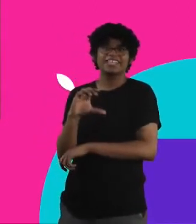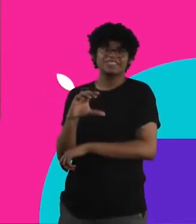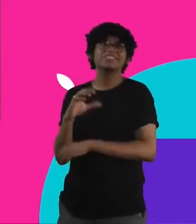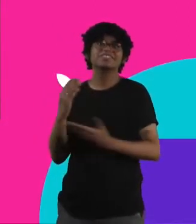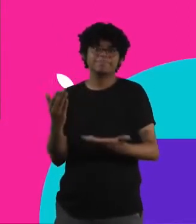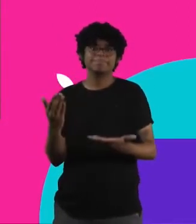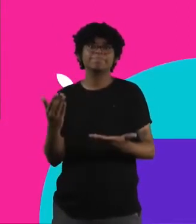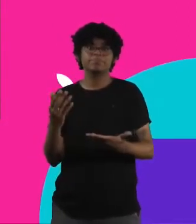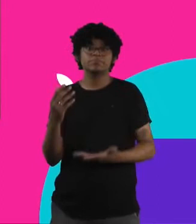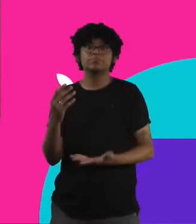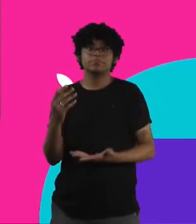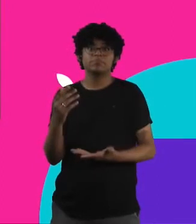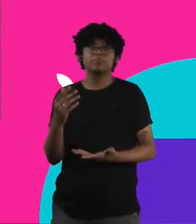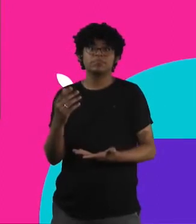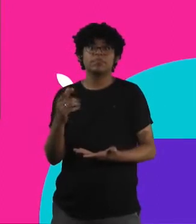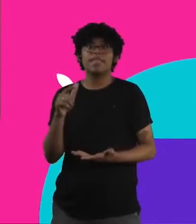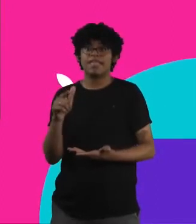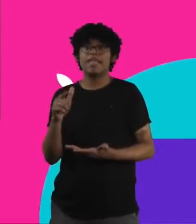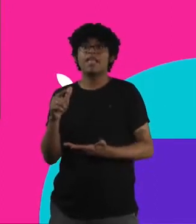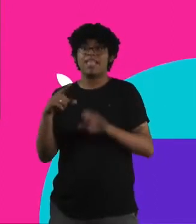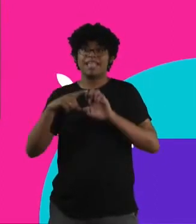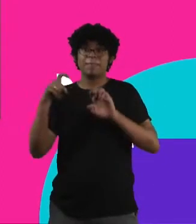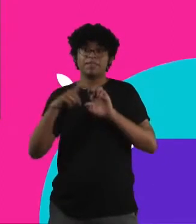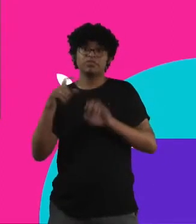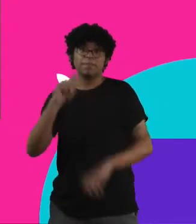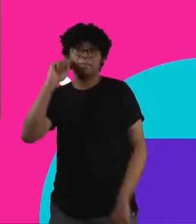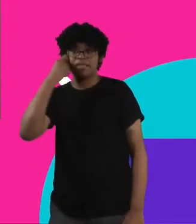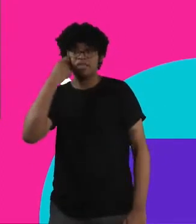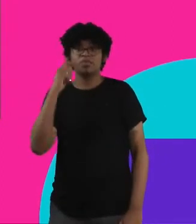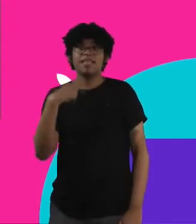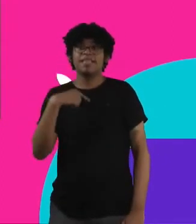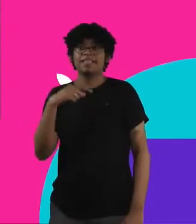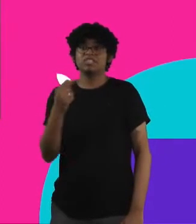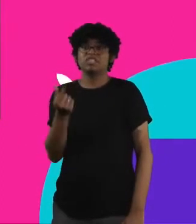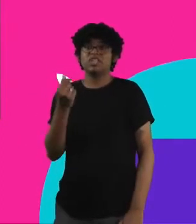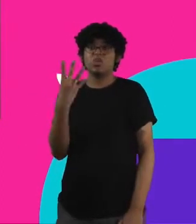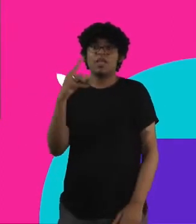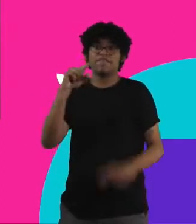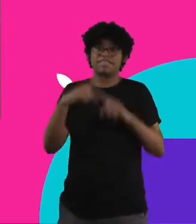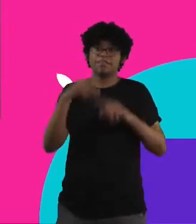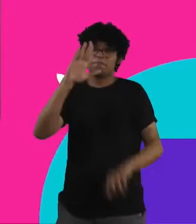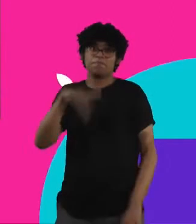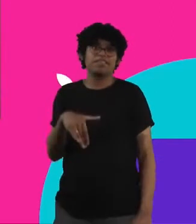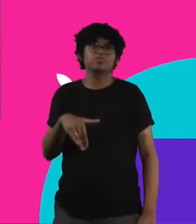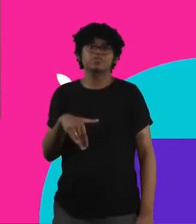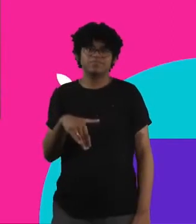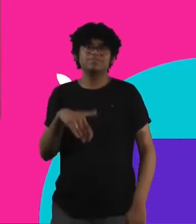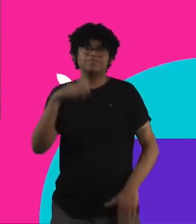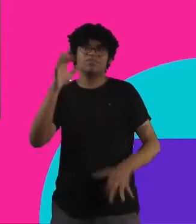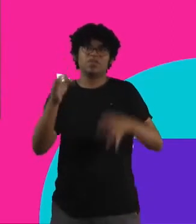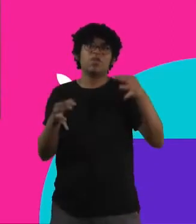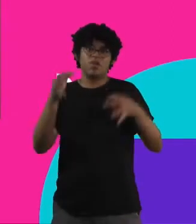empreendedor negro tem o crédito 4 vezes mais negado comparado ao empreendedor branco nas mesmas condições. As